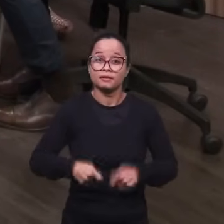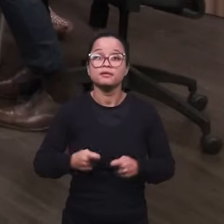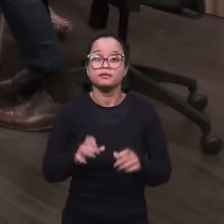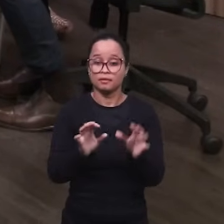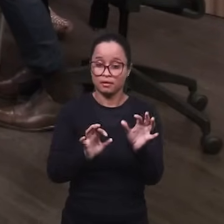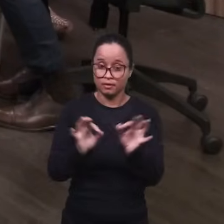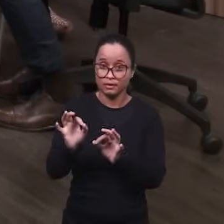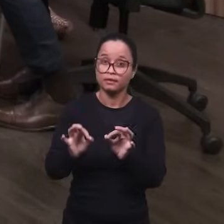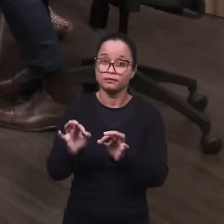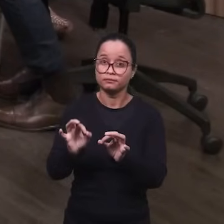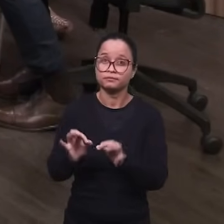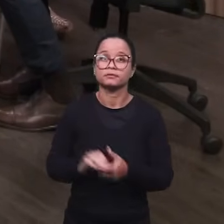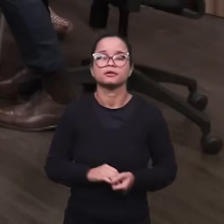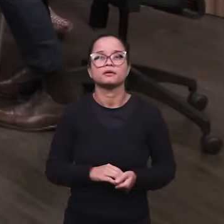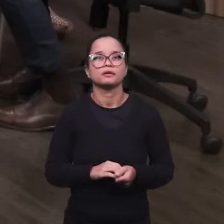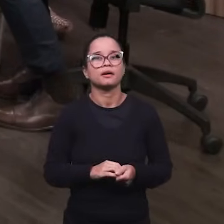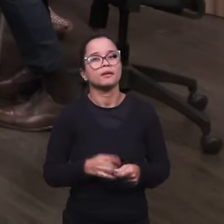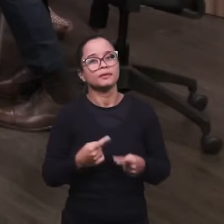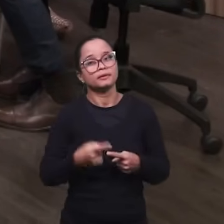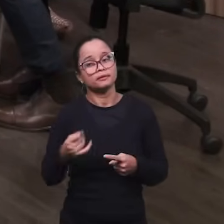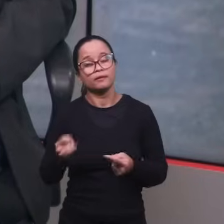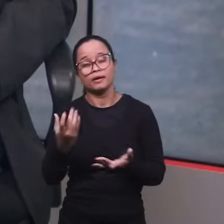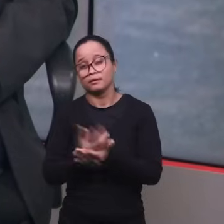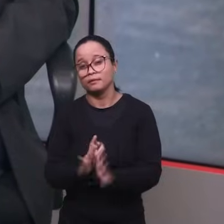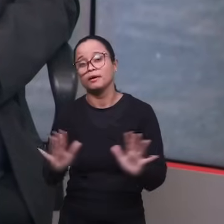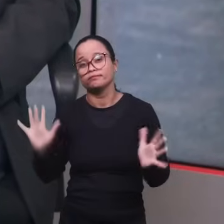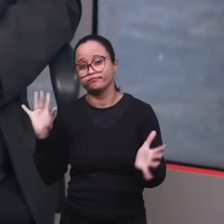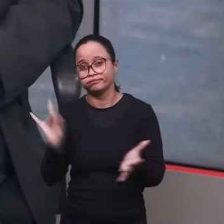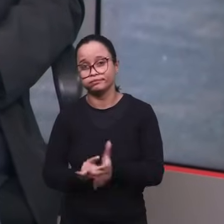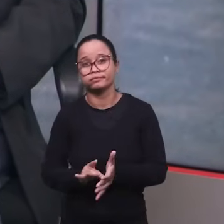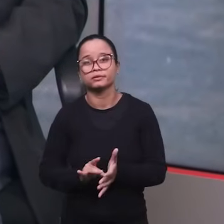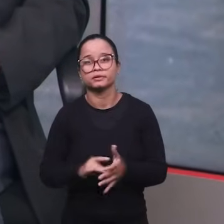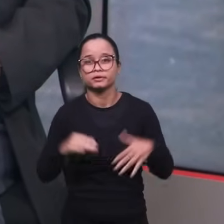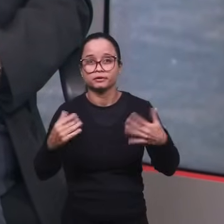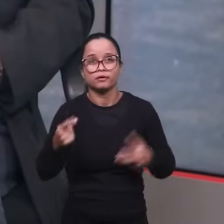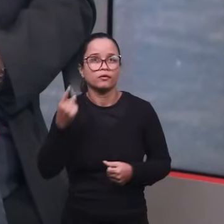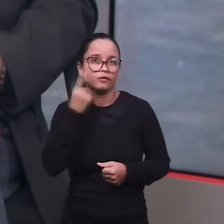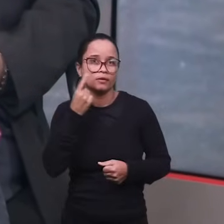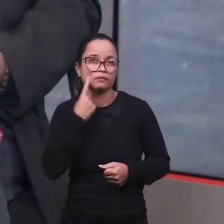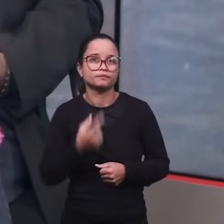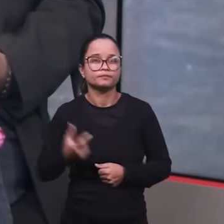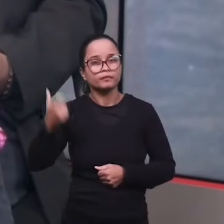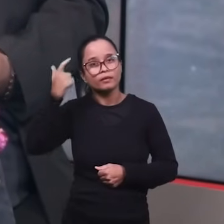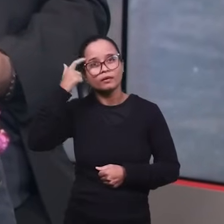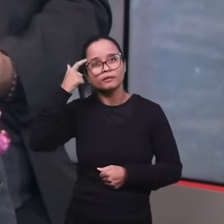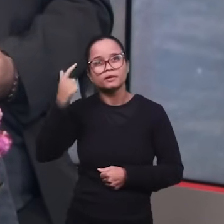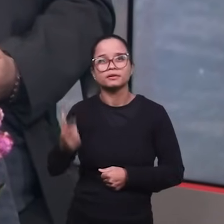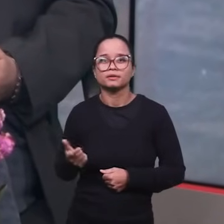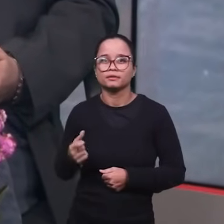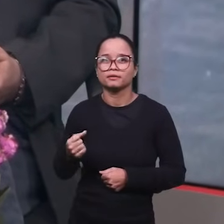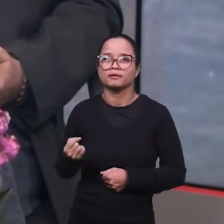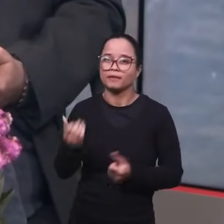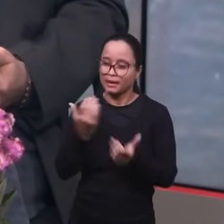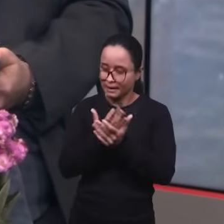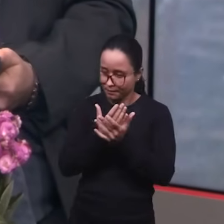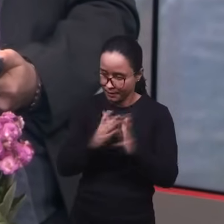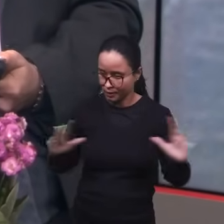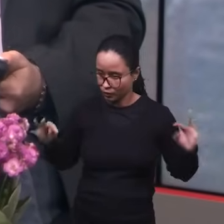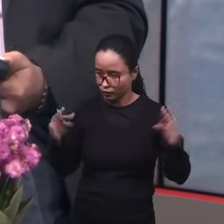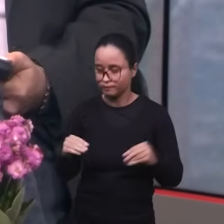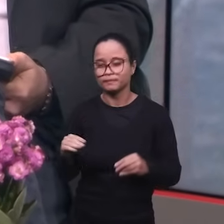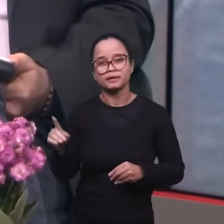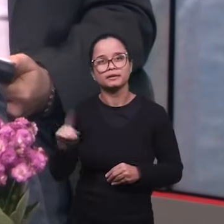porque senão uma hora vai quebrar. Entende? Então assim, eu vejo que eu penso que não vai quebrar, sabe?